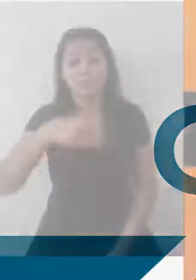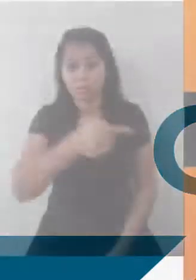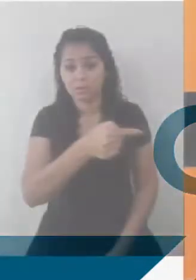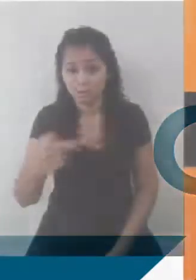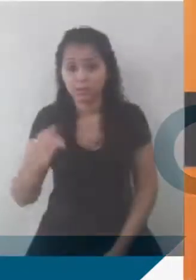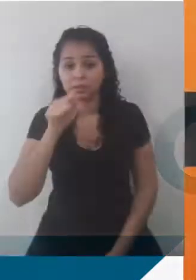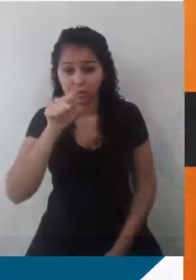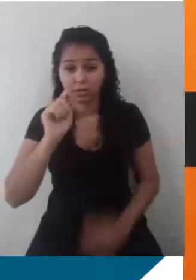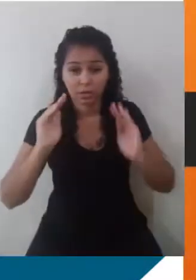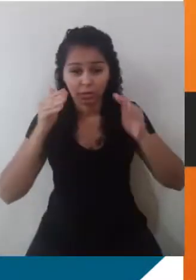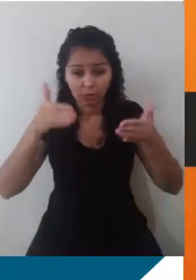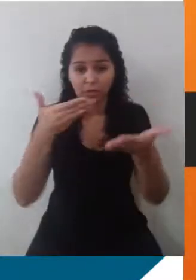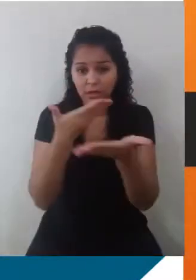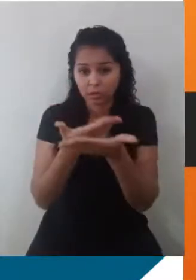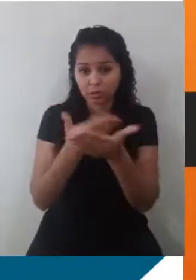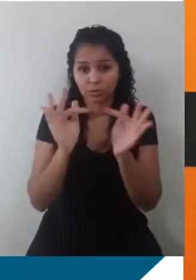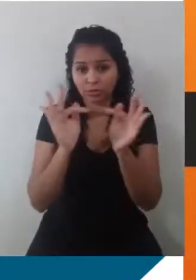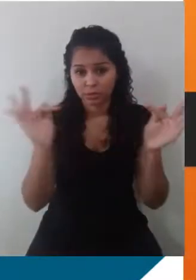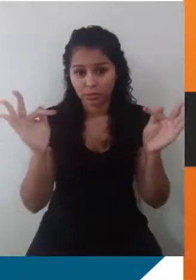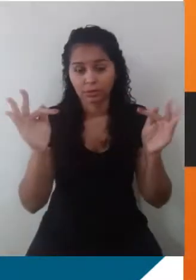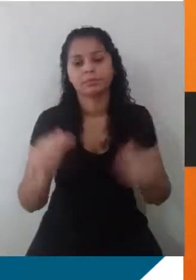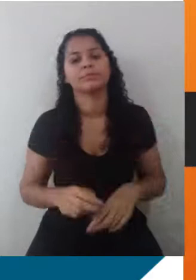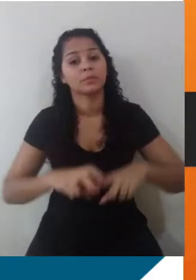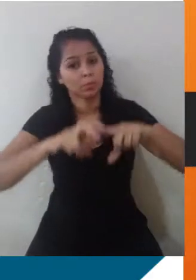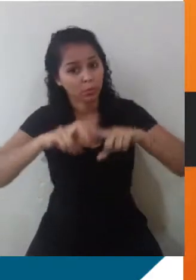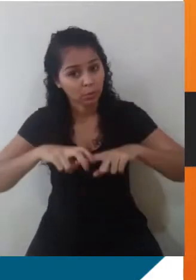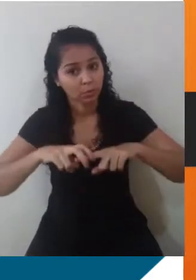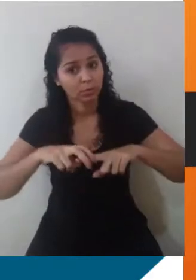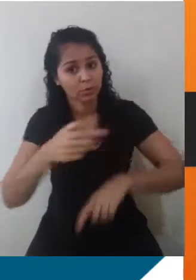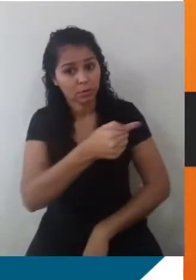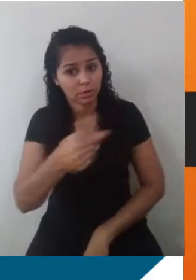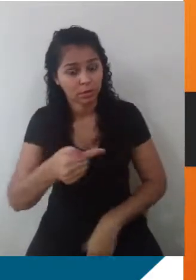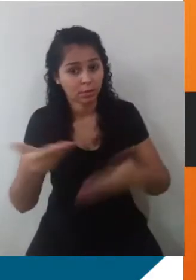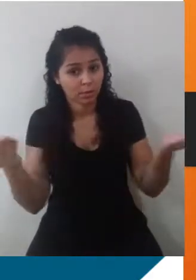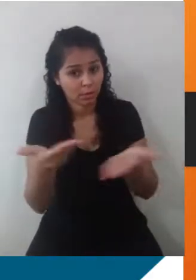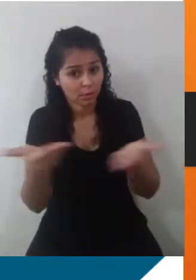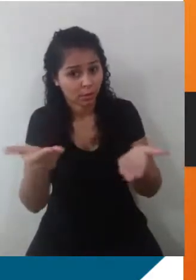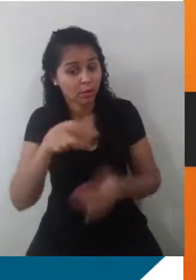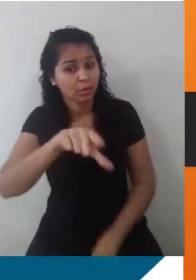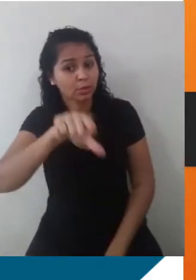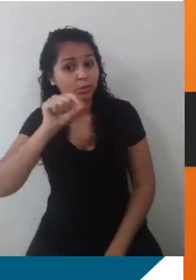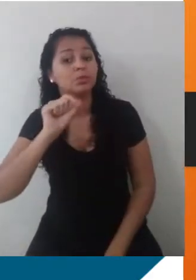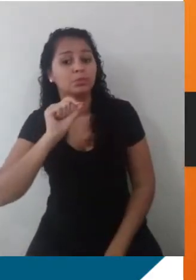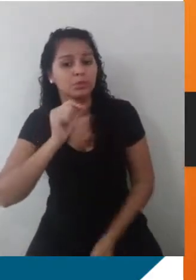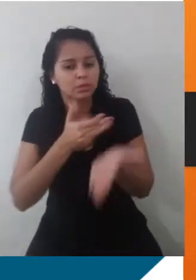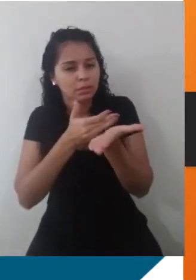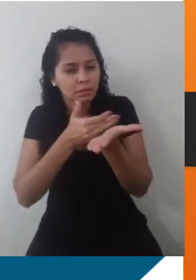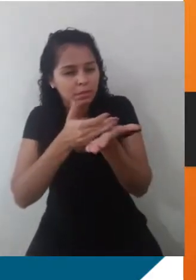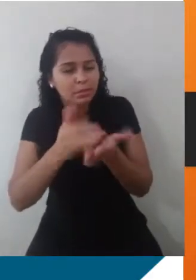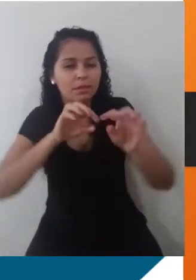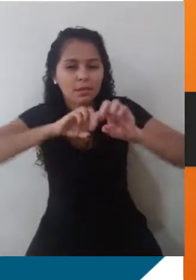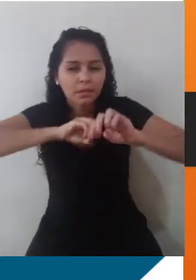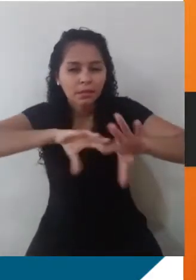Nas próximas semanas você vai se dedicar ao estudo das funções. Por isso nós escolhemos essa semana para começar a te